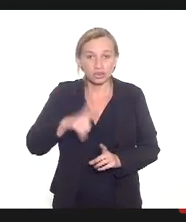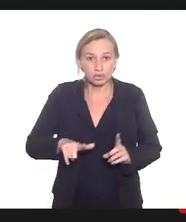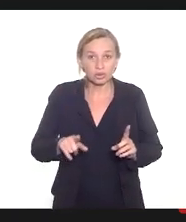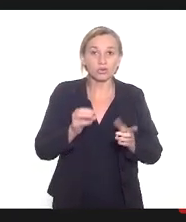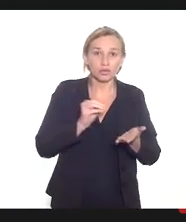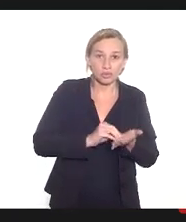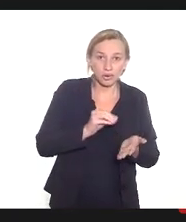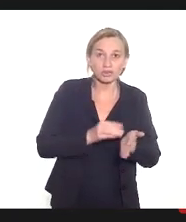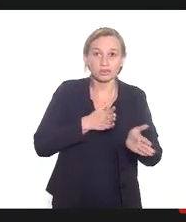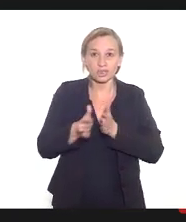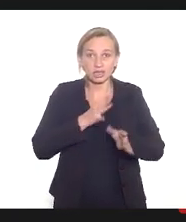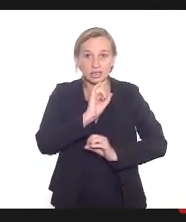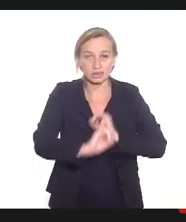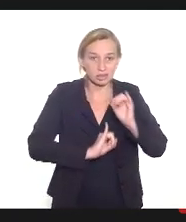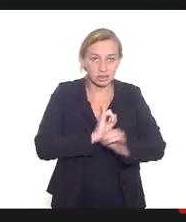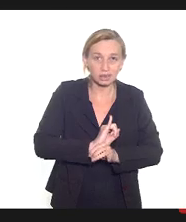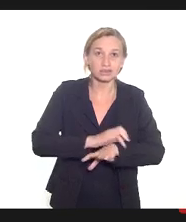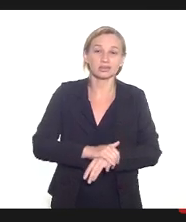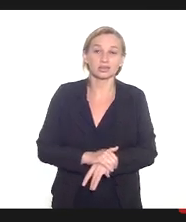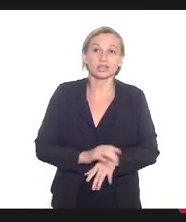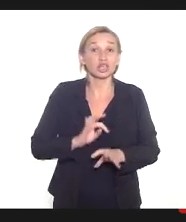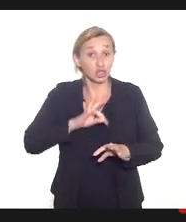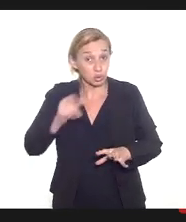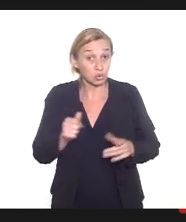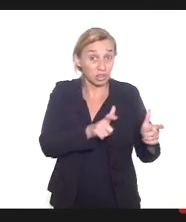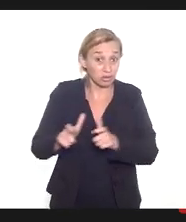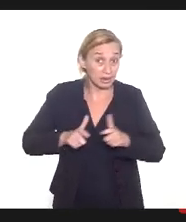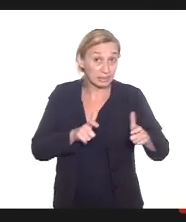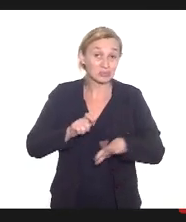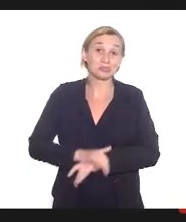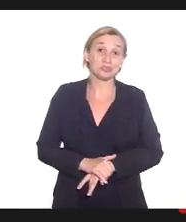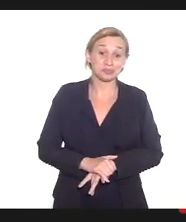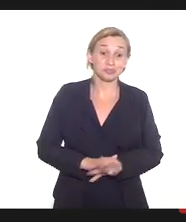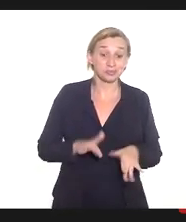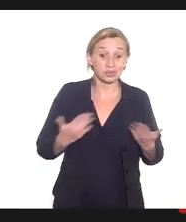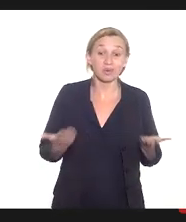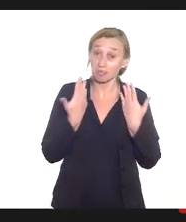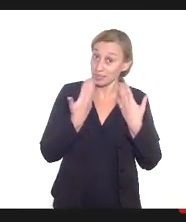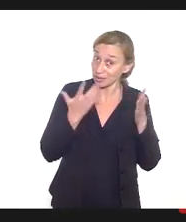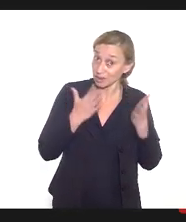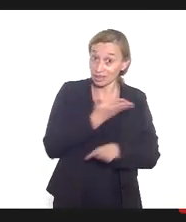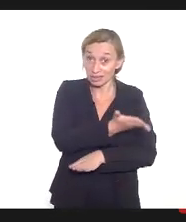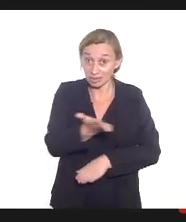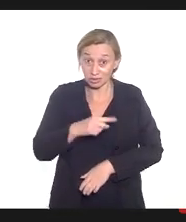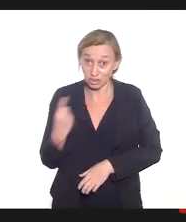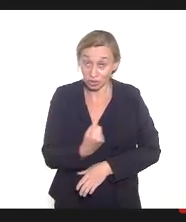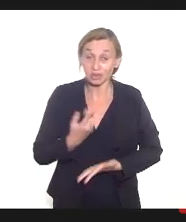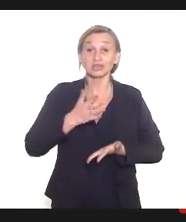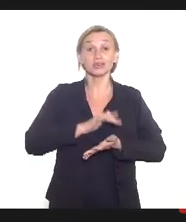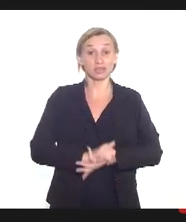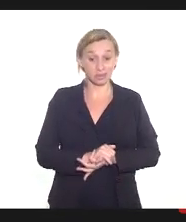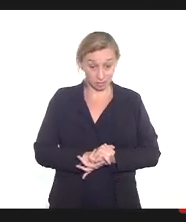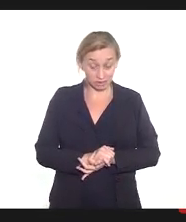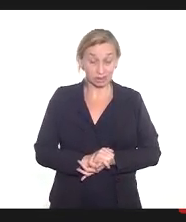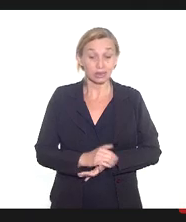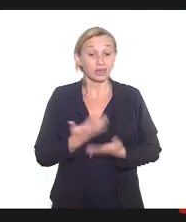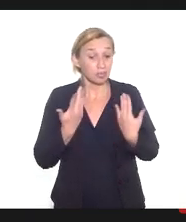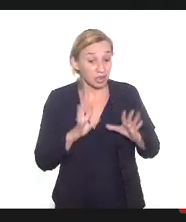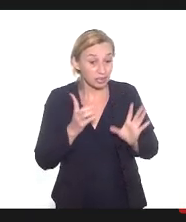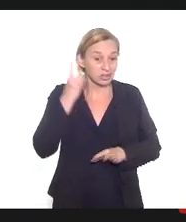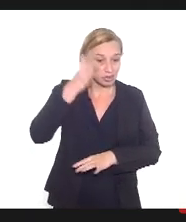falta de acesso à internet em tudo quanto é lugar né então é isso parabens a todas nós nem